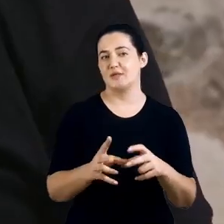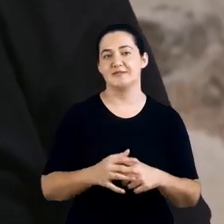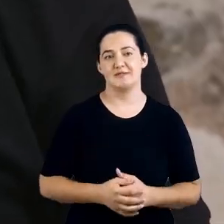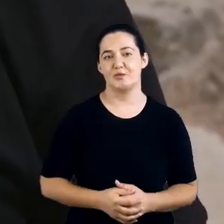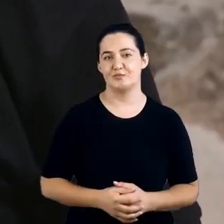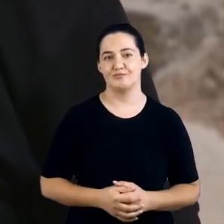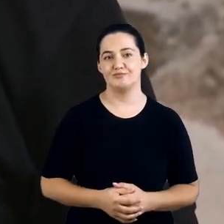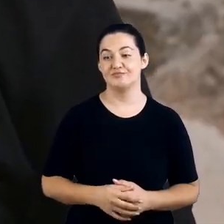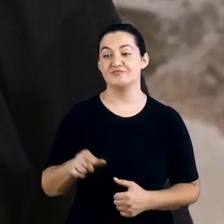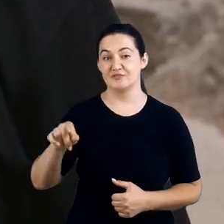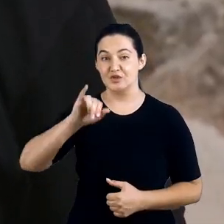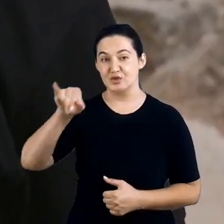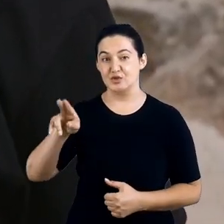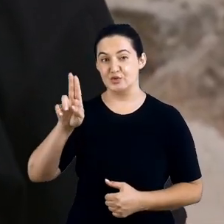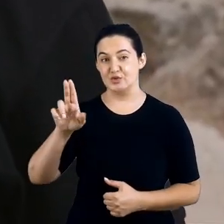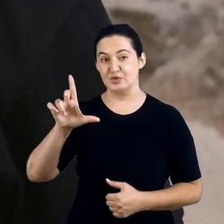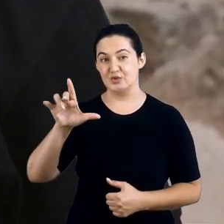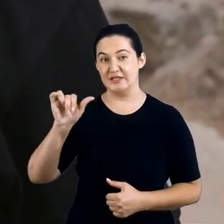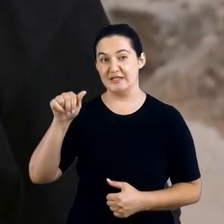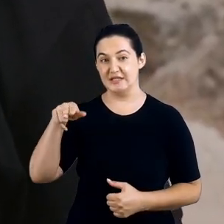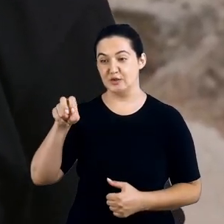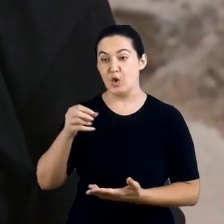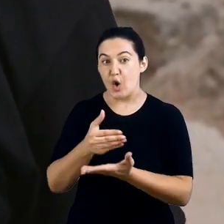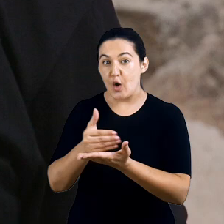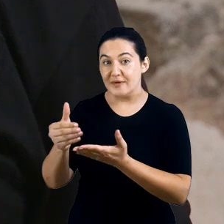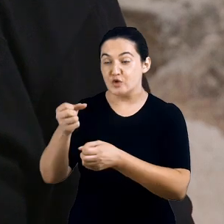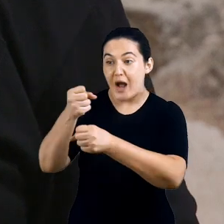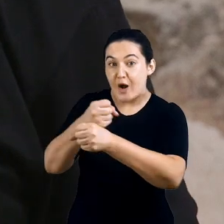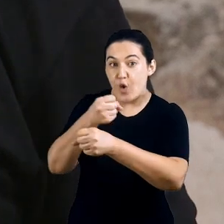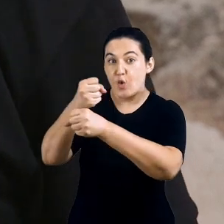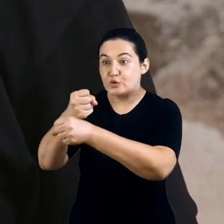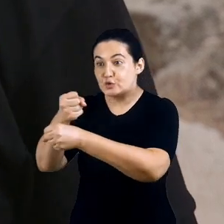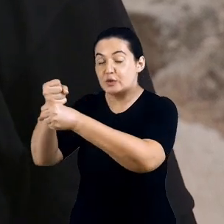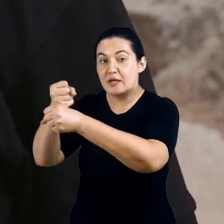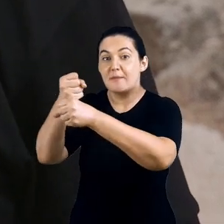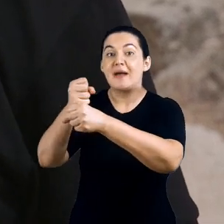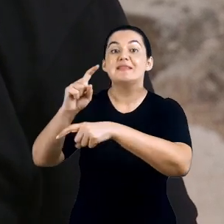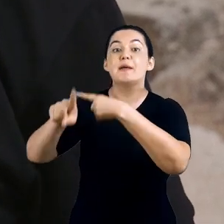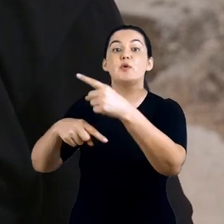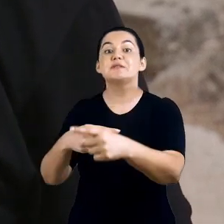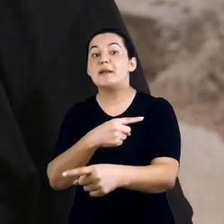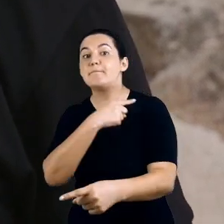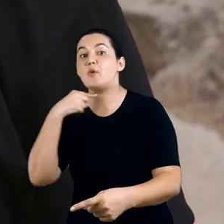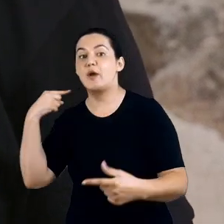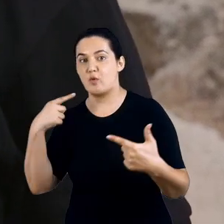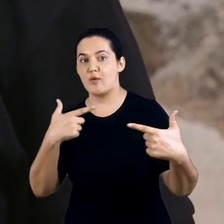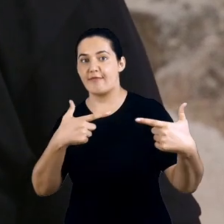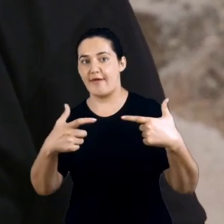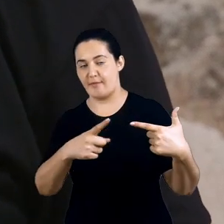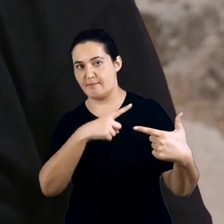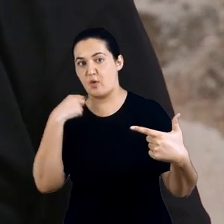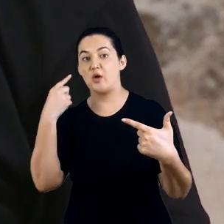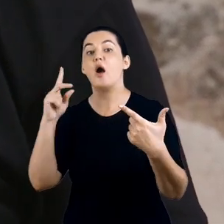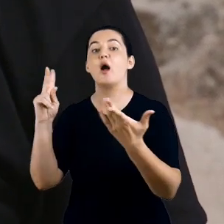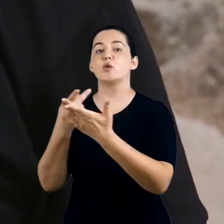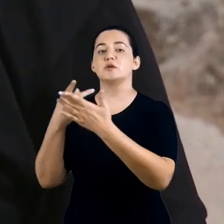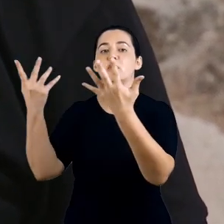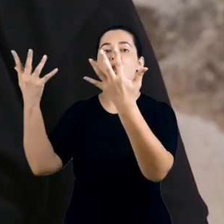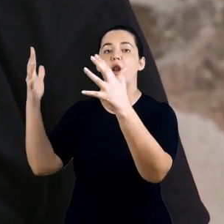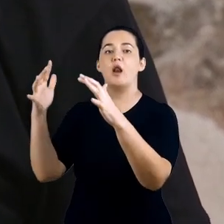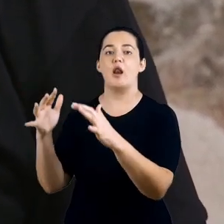isso. Sim, Julian começou a construir o templo, mas pouco depois de ter morrido na guerra e tudo